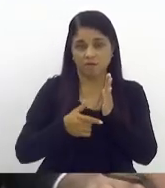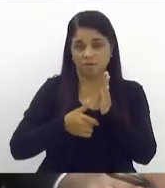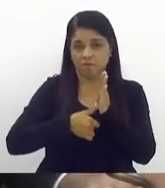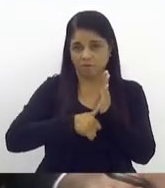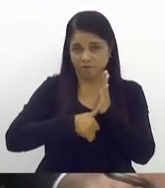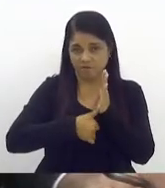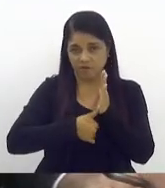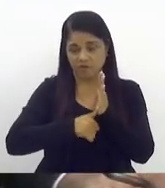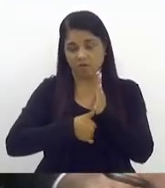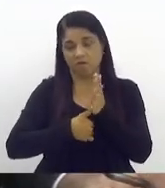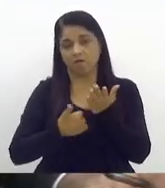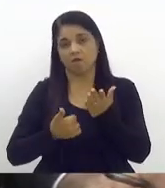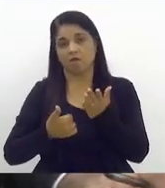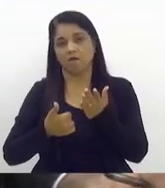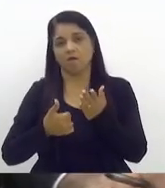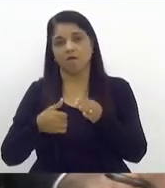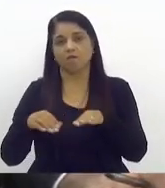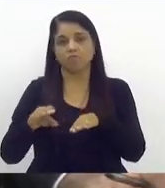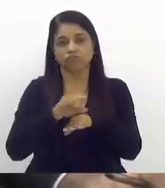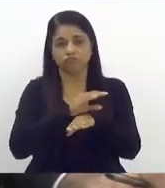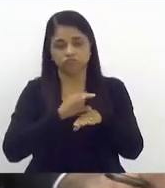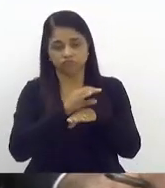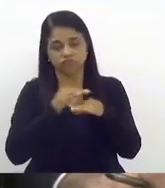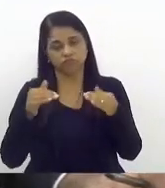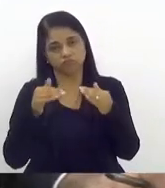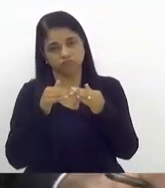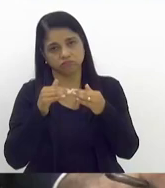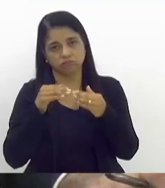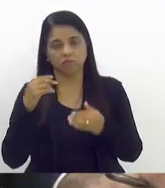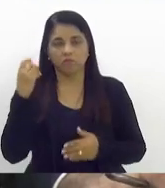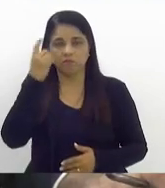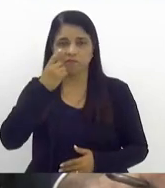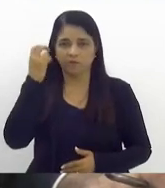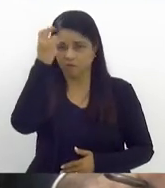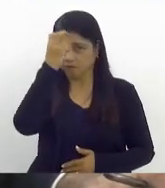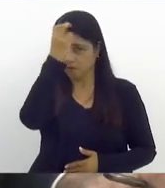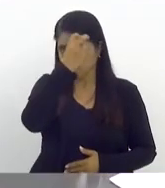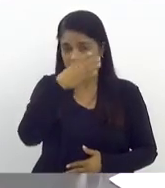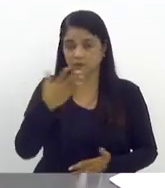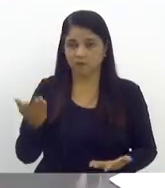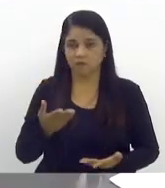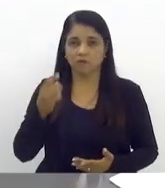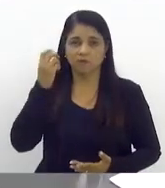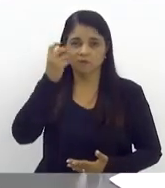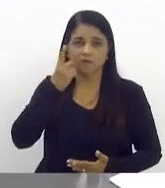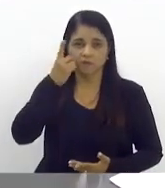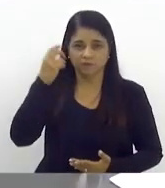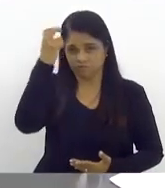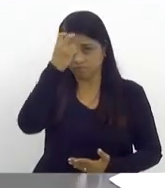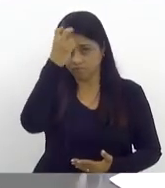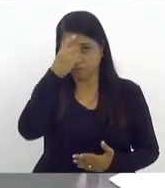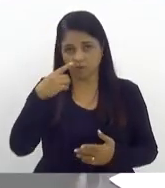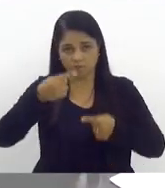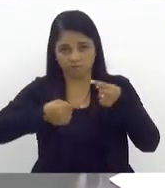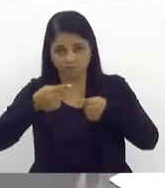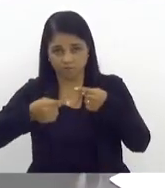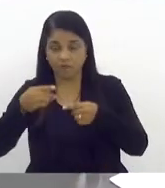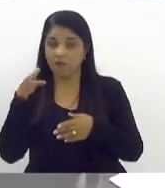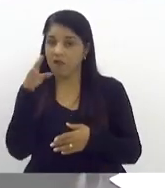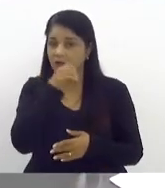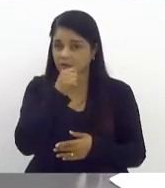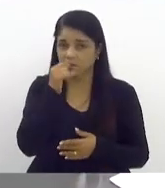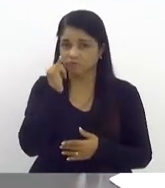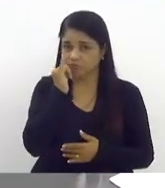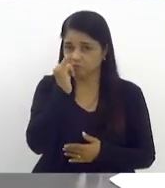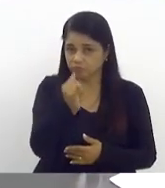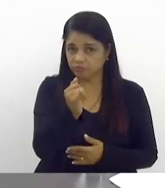ao parecer de inconstitucionalidade da deputada Verônica Lima. Presidente, para manifestar... Para discutir, aqui, deputada Verônica Lima. Presidente, muito rapidamente,